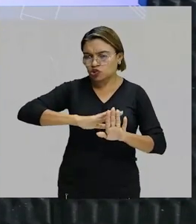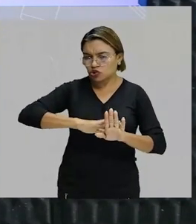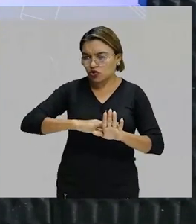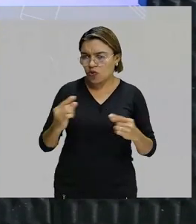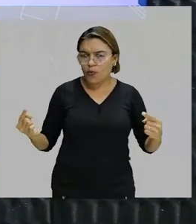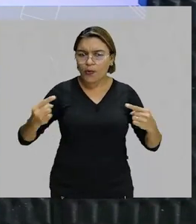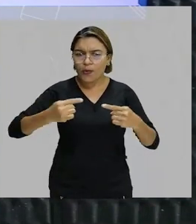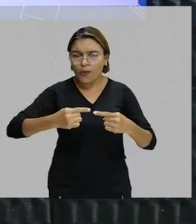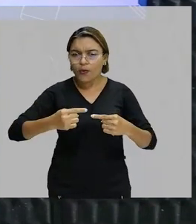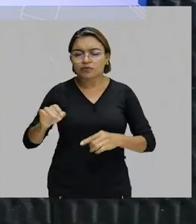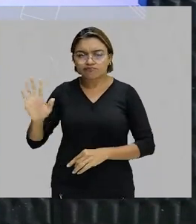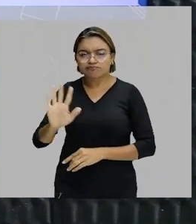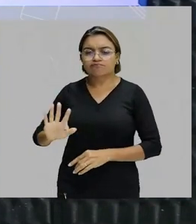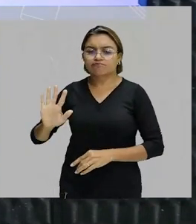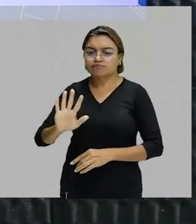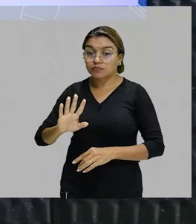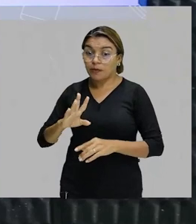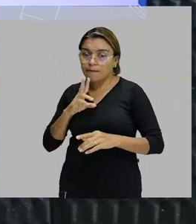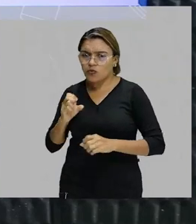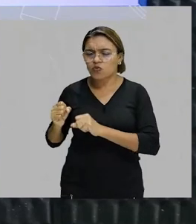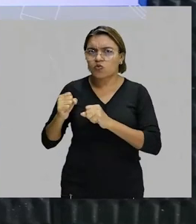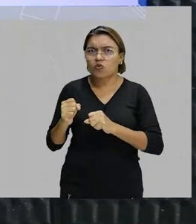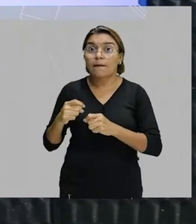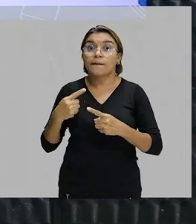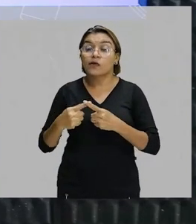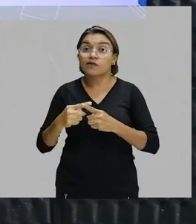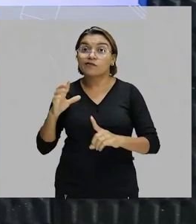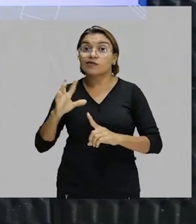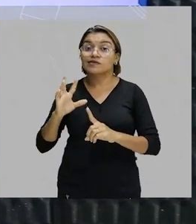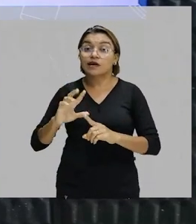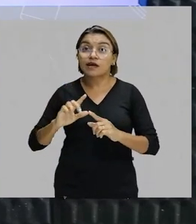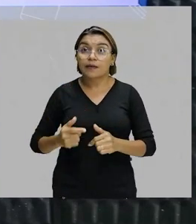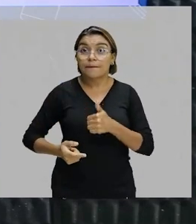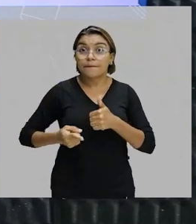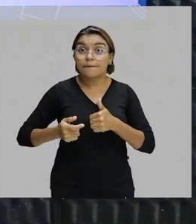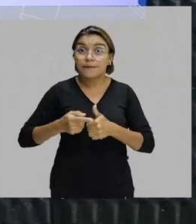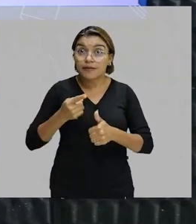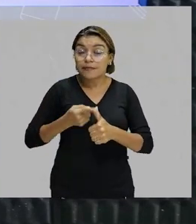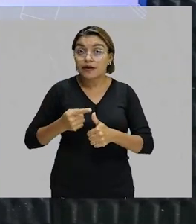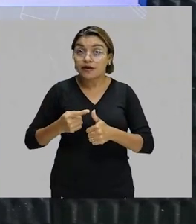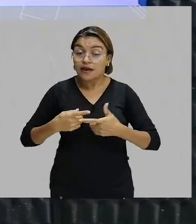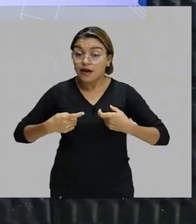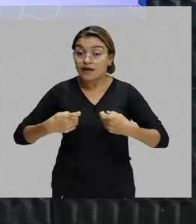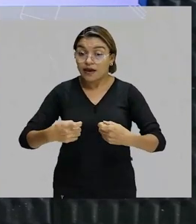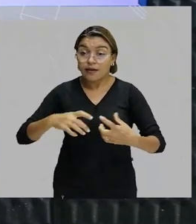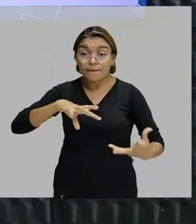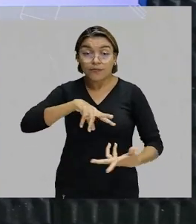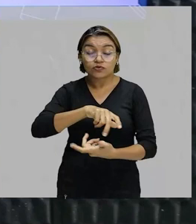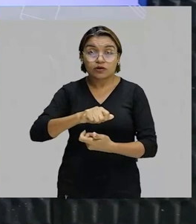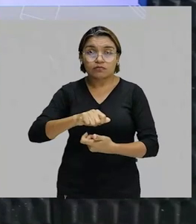começou a ser muito potencializada por causa da primeira guerra mundial mas precisamente por causa do fim da Primeira